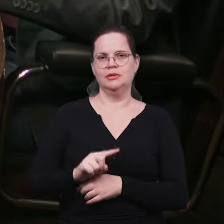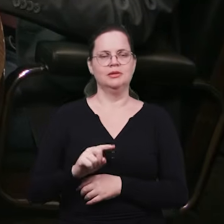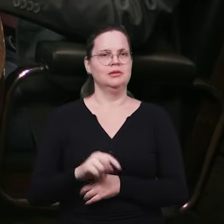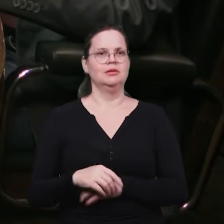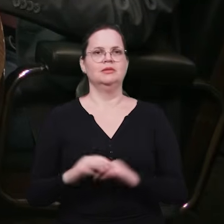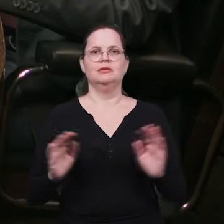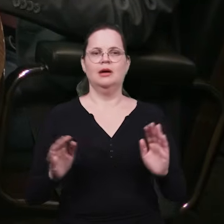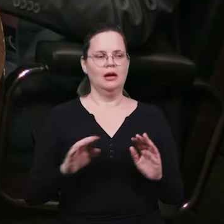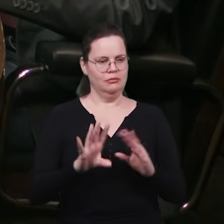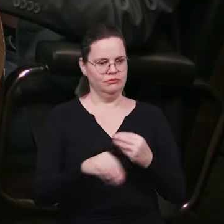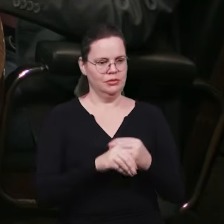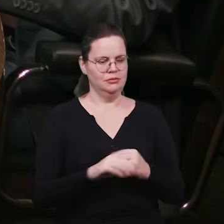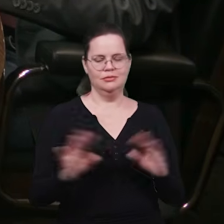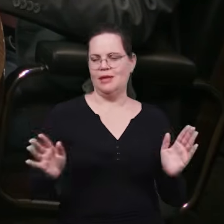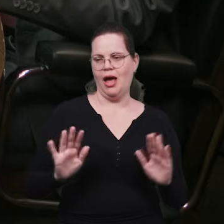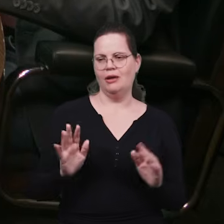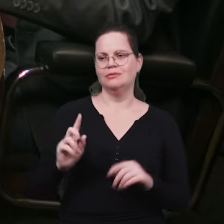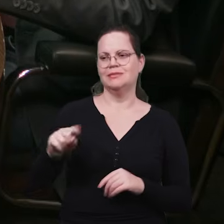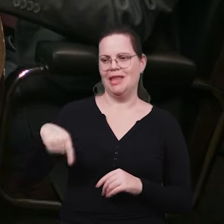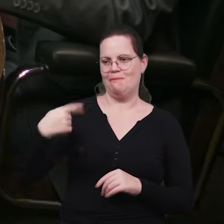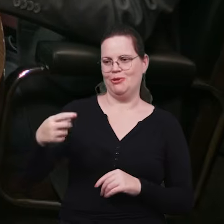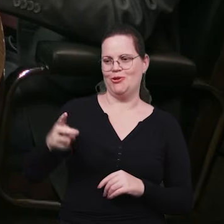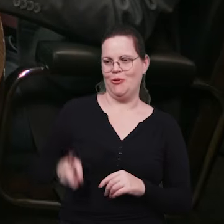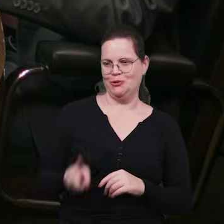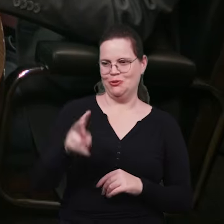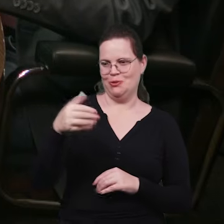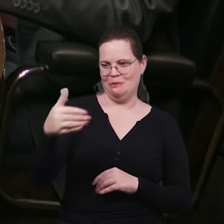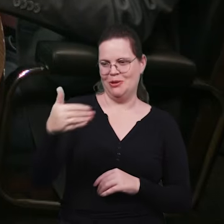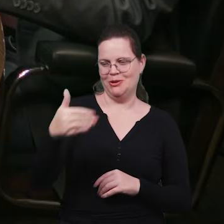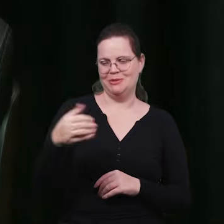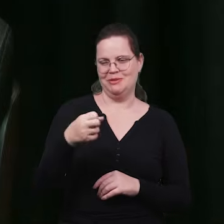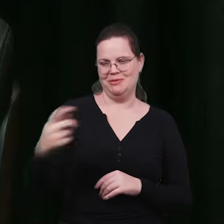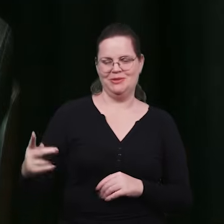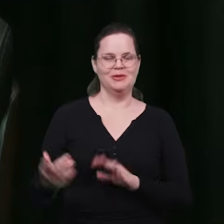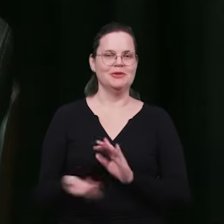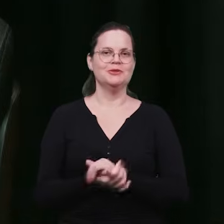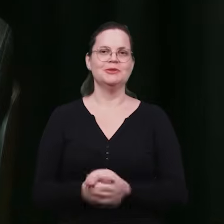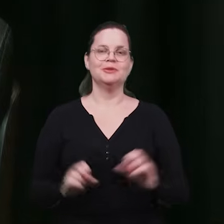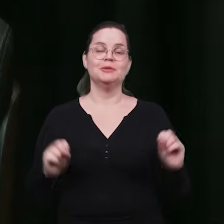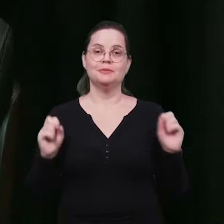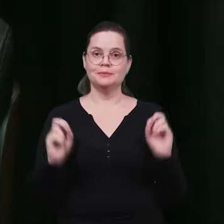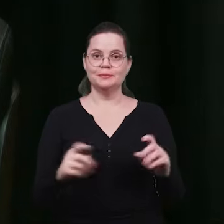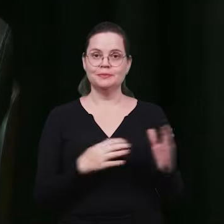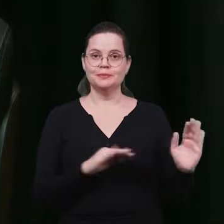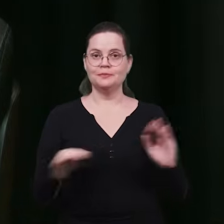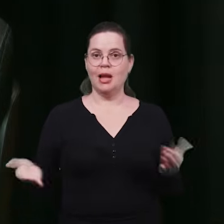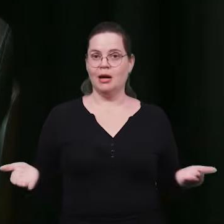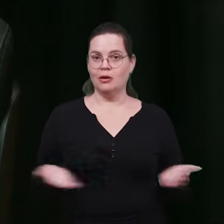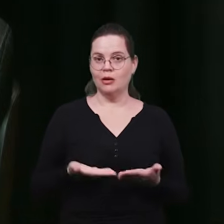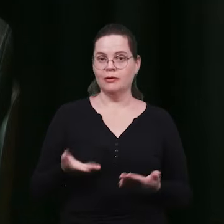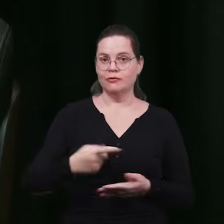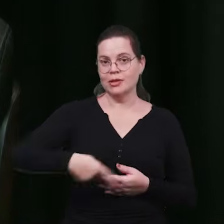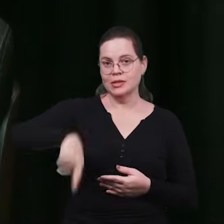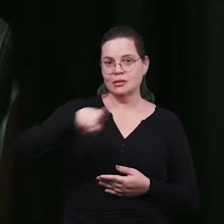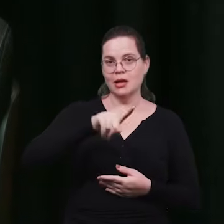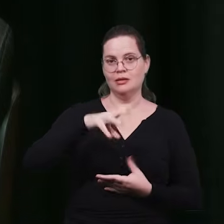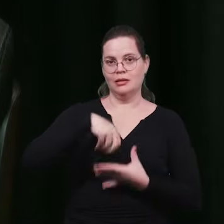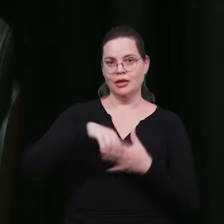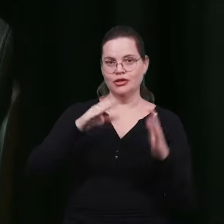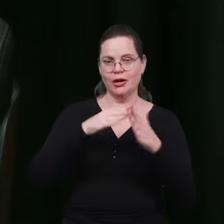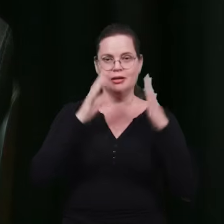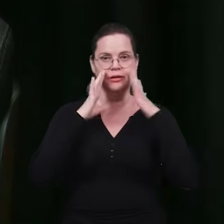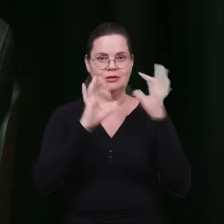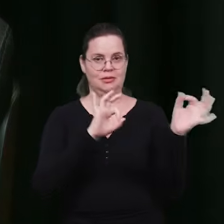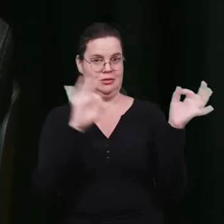colocação? creio que, por enquanto, é isso aí. Depois nós vamos continuar nos outros Isso. capítulos. Agora é importante, amados, você que